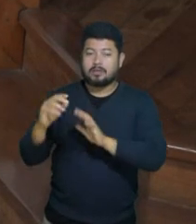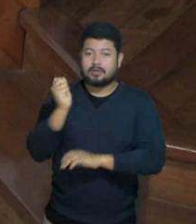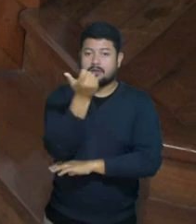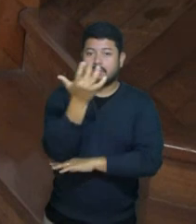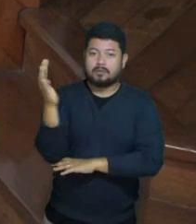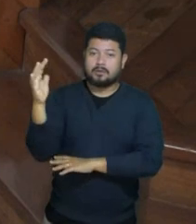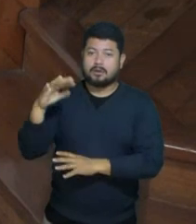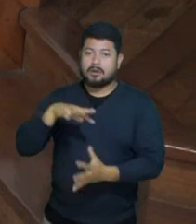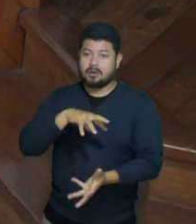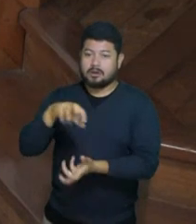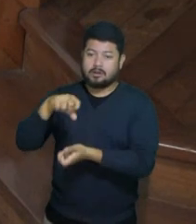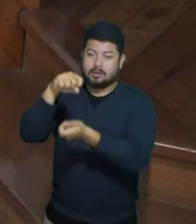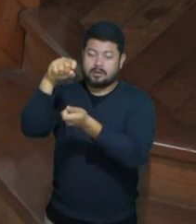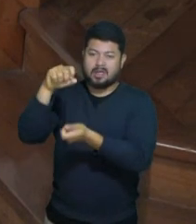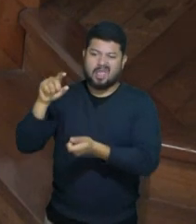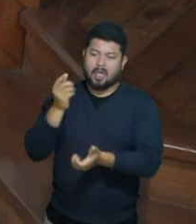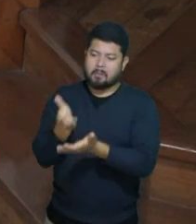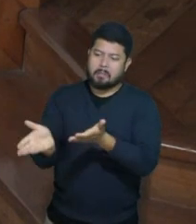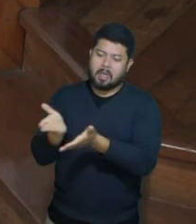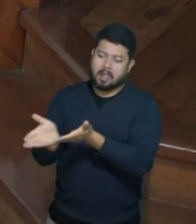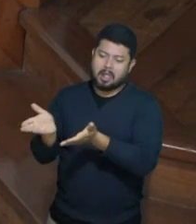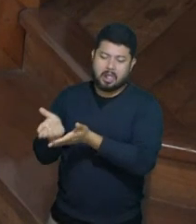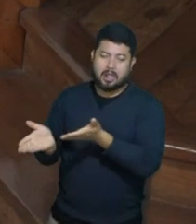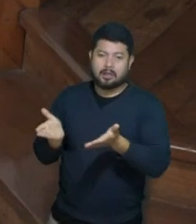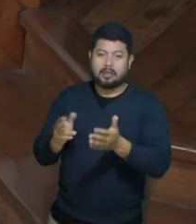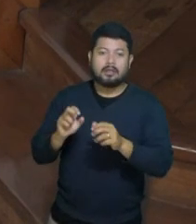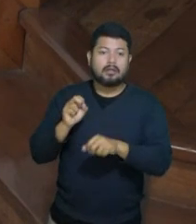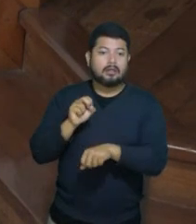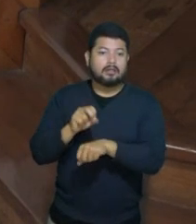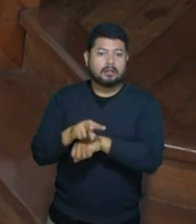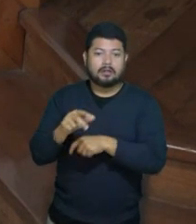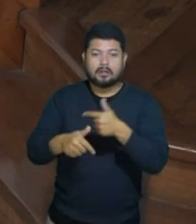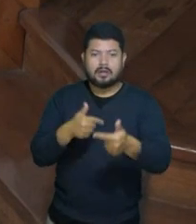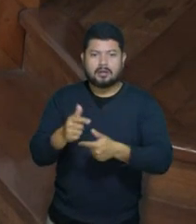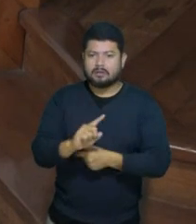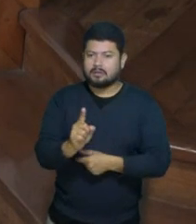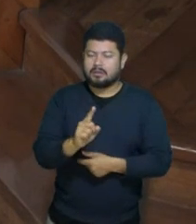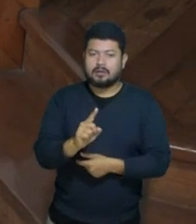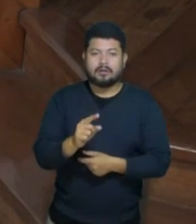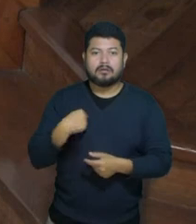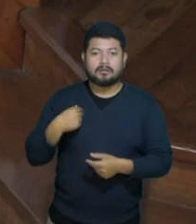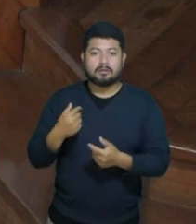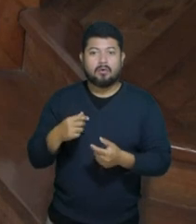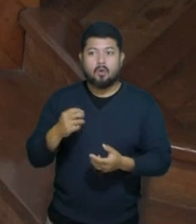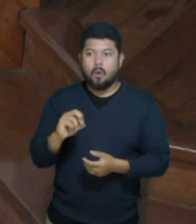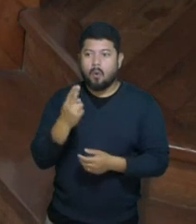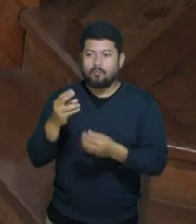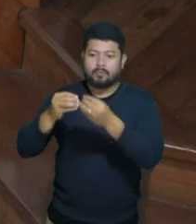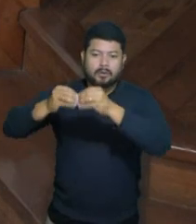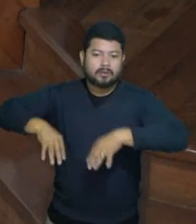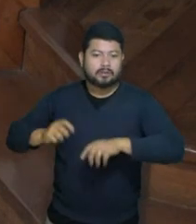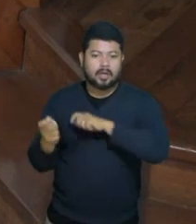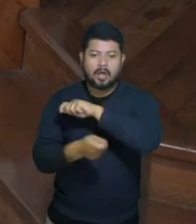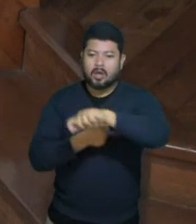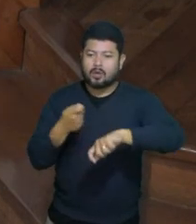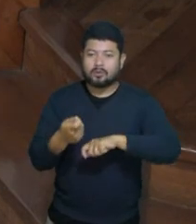é perda de emprego, principalmente para sindicatos, sabe? E que afetem a economia negativamente. Muito pelo